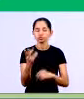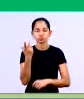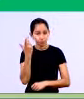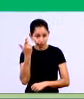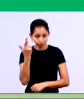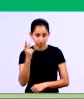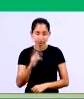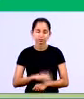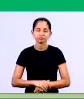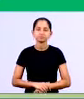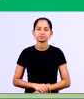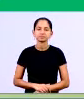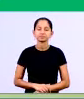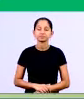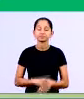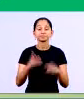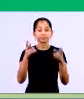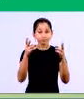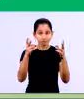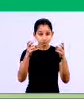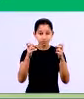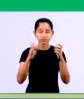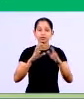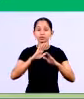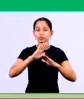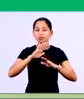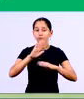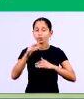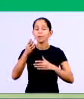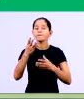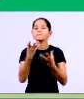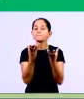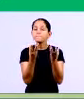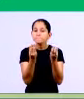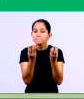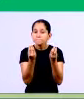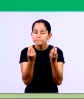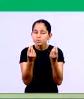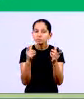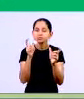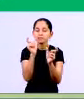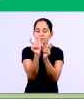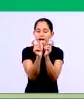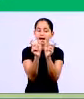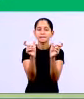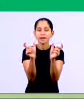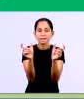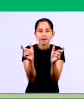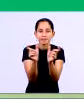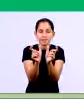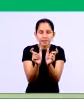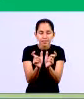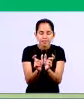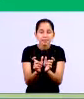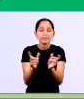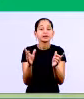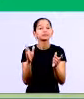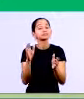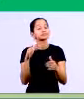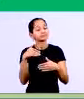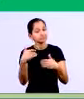ok? Observação. A maioria das locuções de qualquer tipo, se for